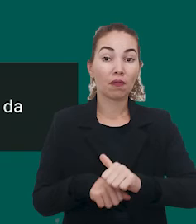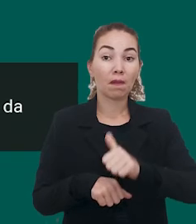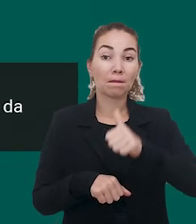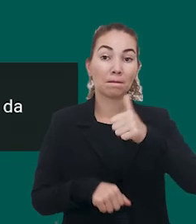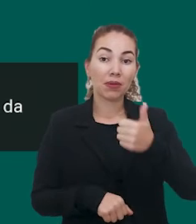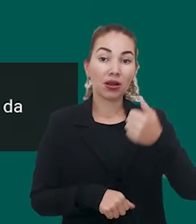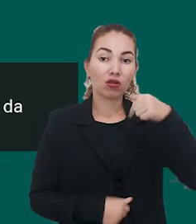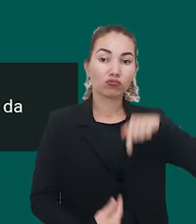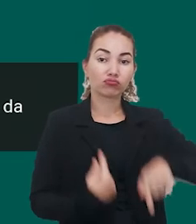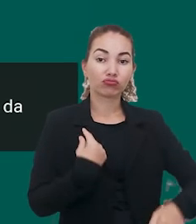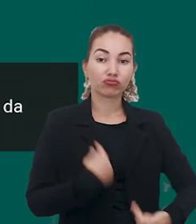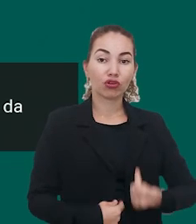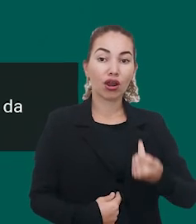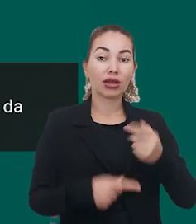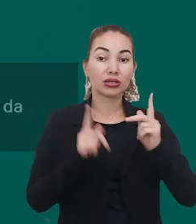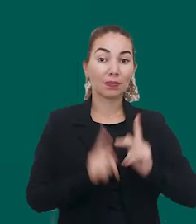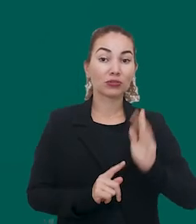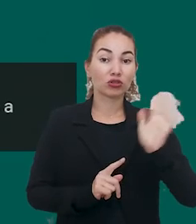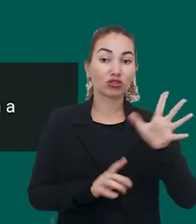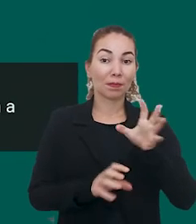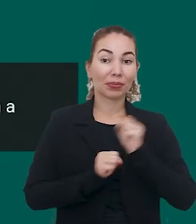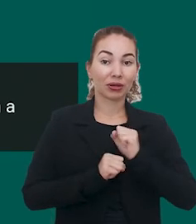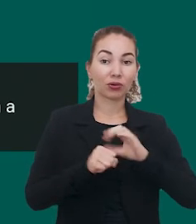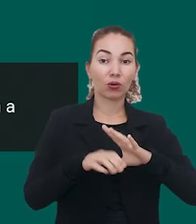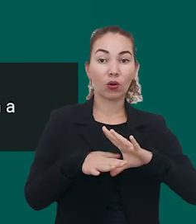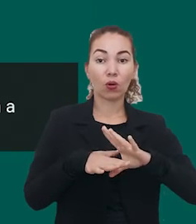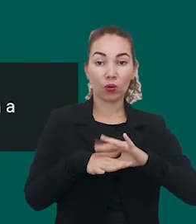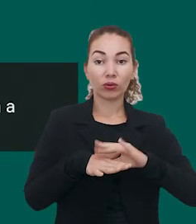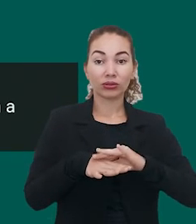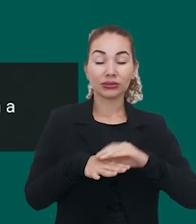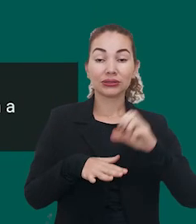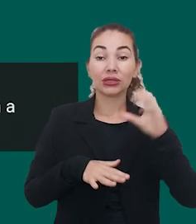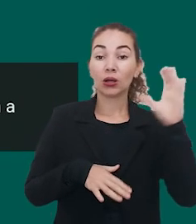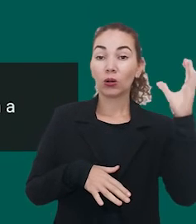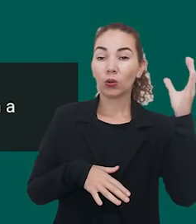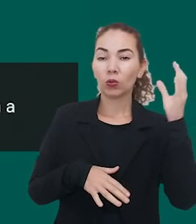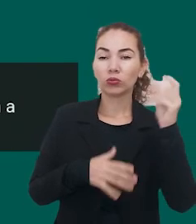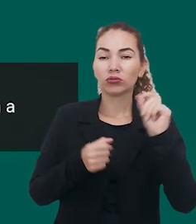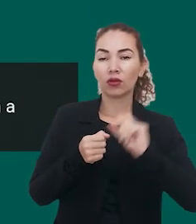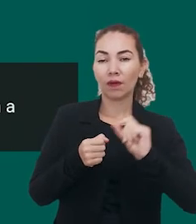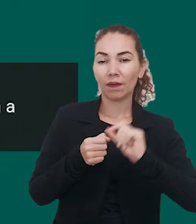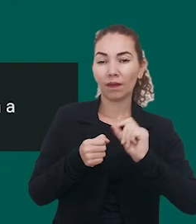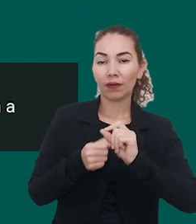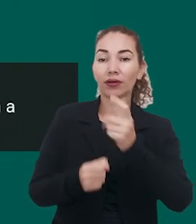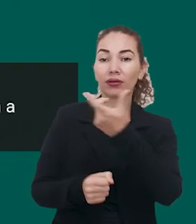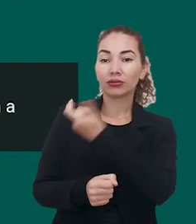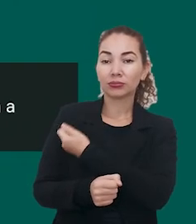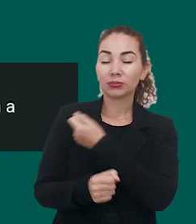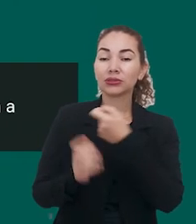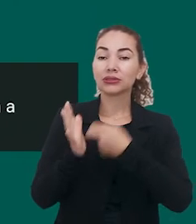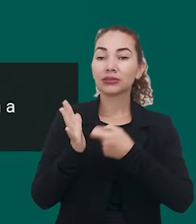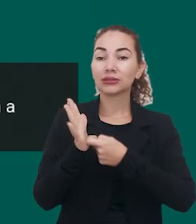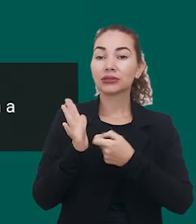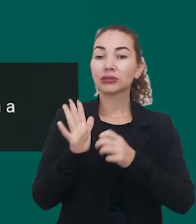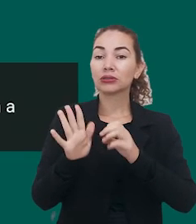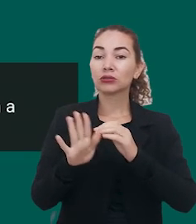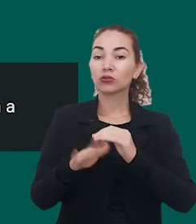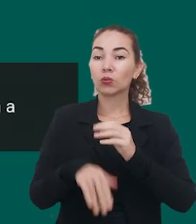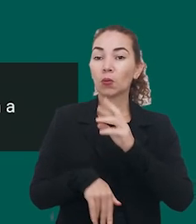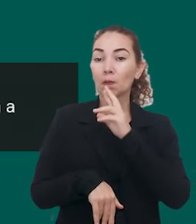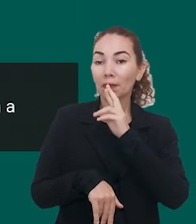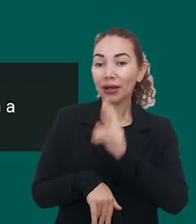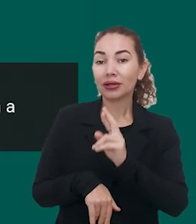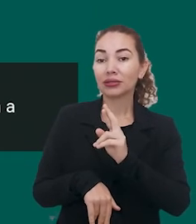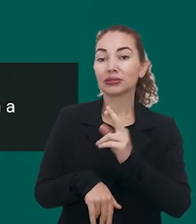que os anticorpos de quem já teve a doença. Então, quando os cientistas eles desenham uma vacina, eles tentam criar uma resposta